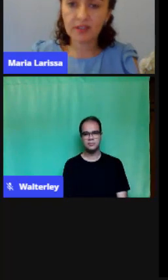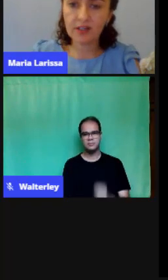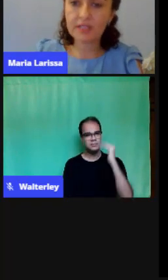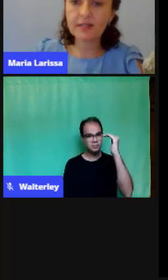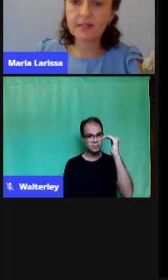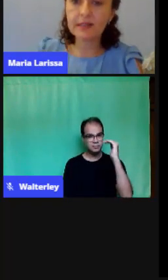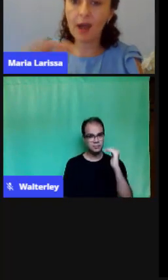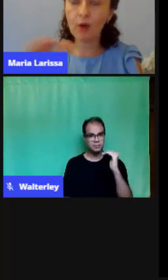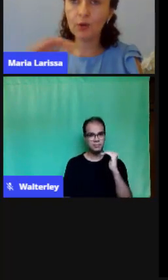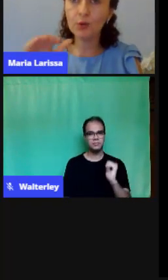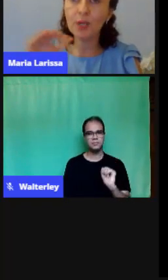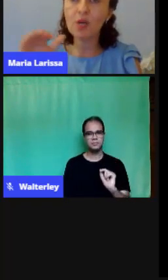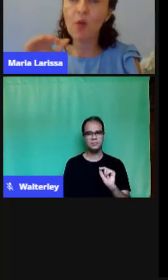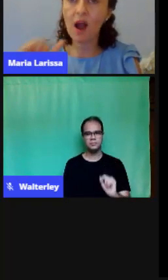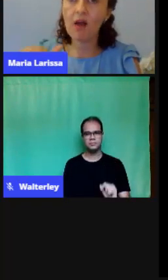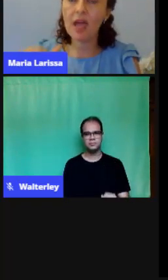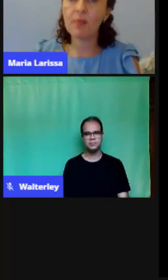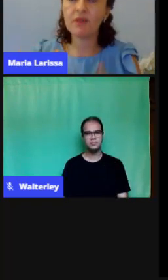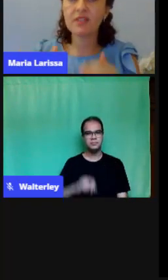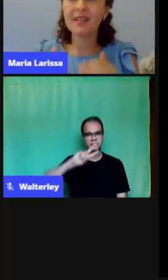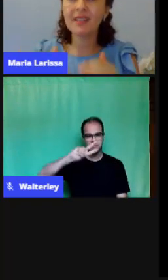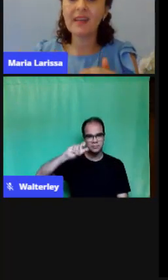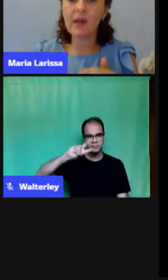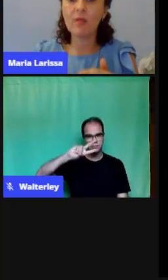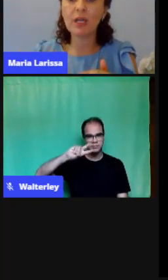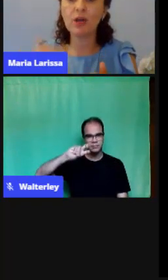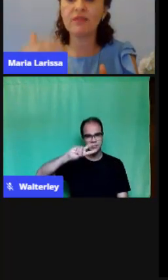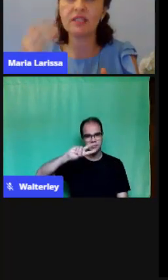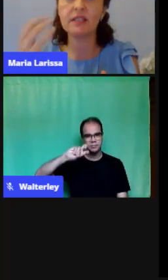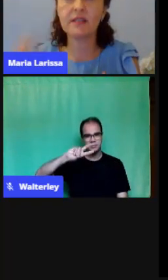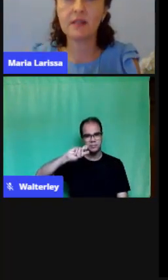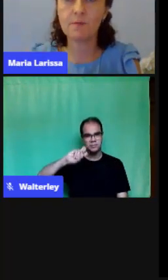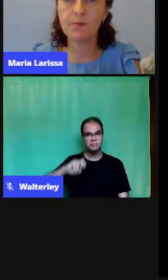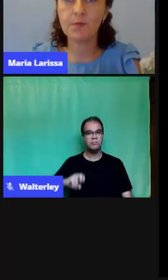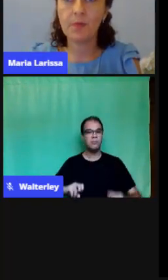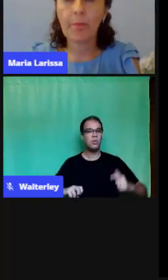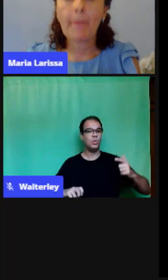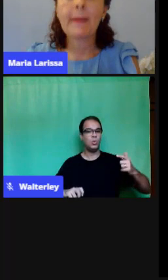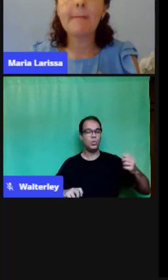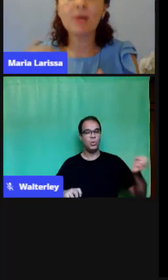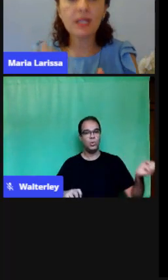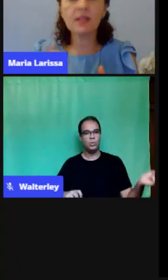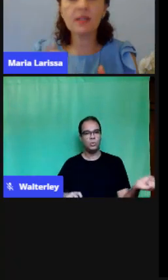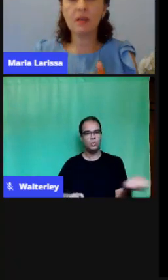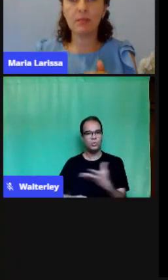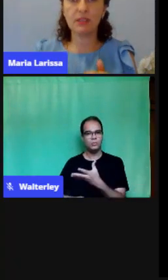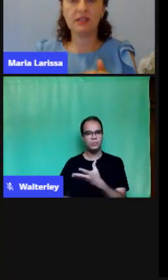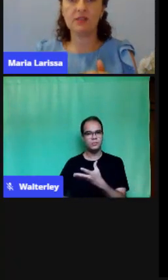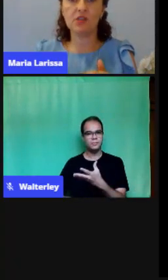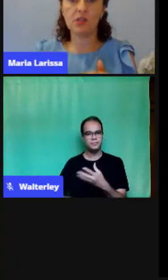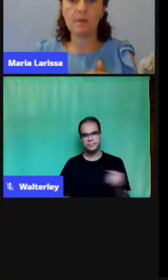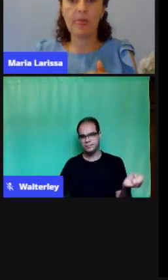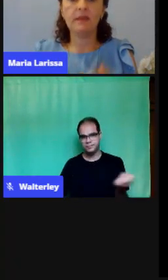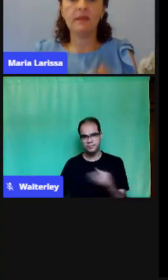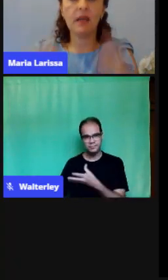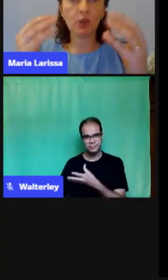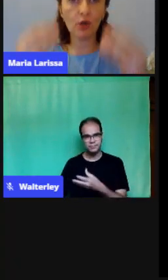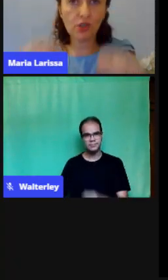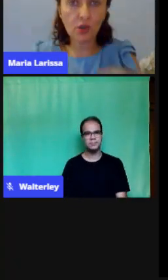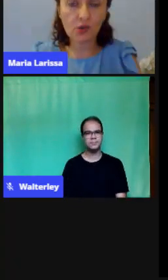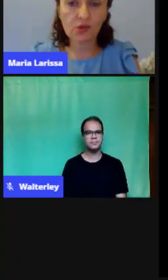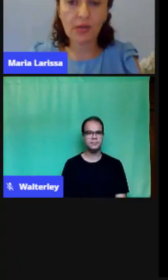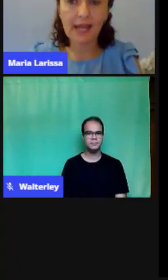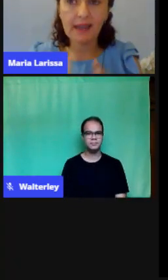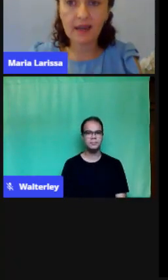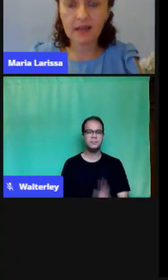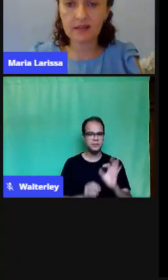muito importante, esse sinal do igual é para você criar uma nova sessão. E por que isso é importante?